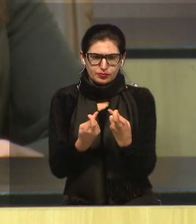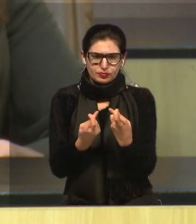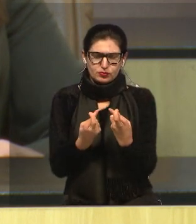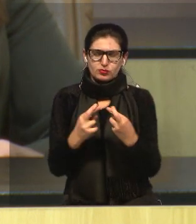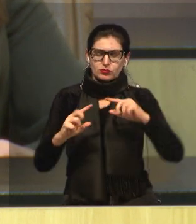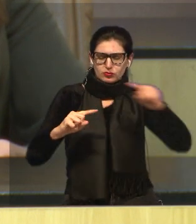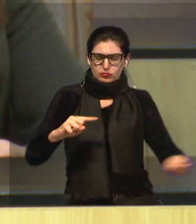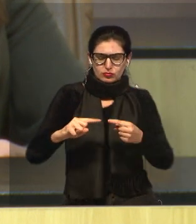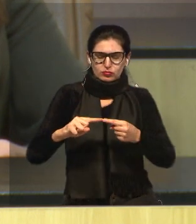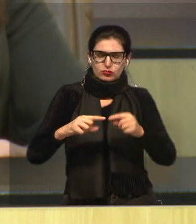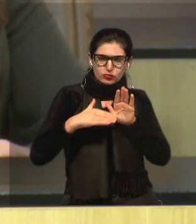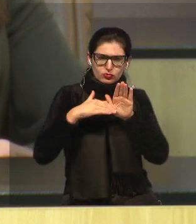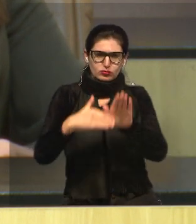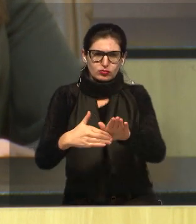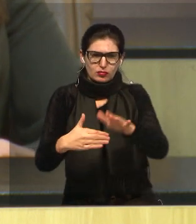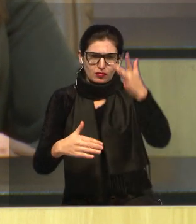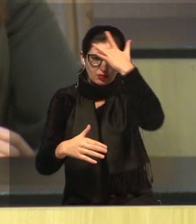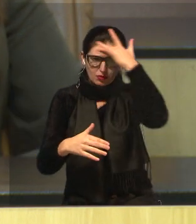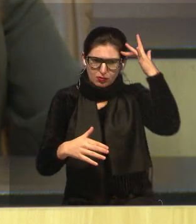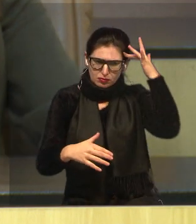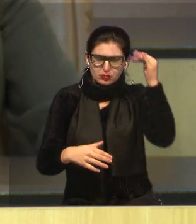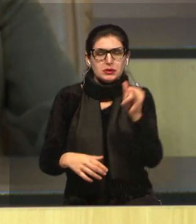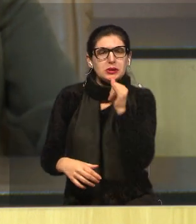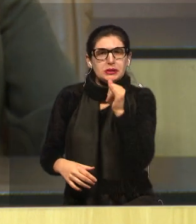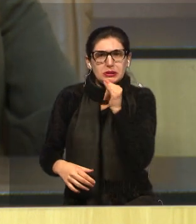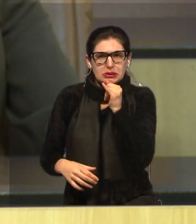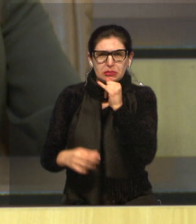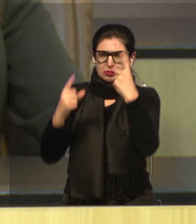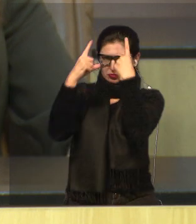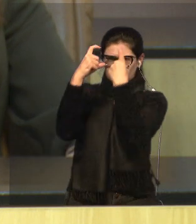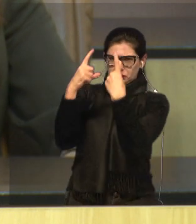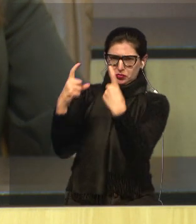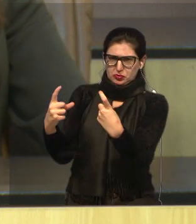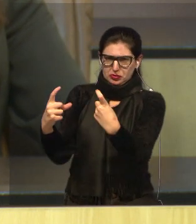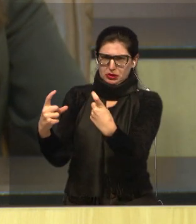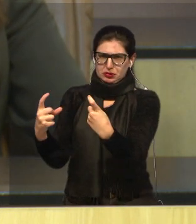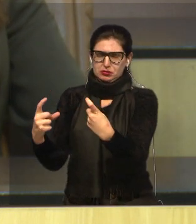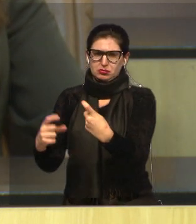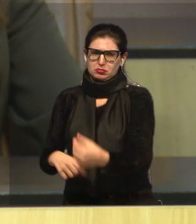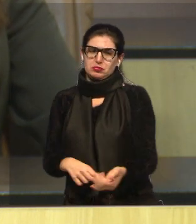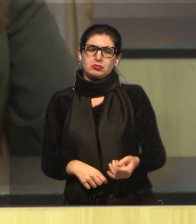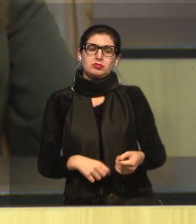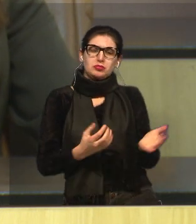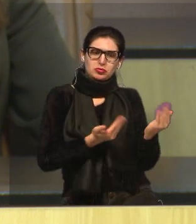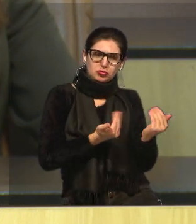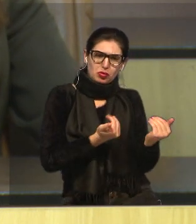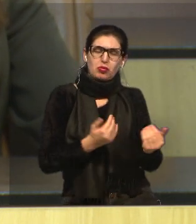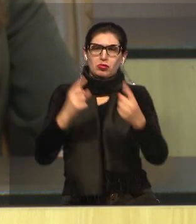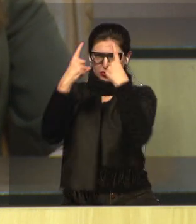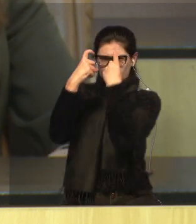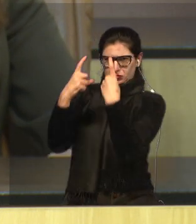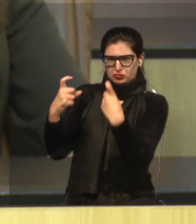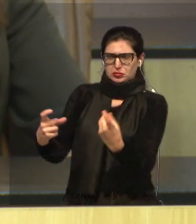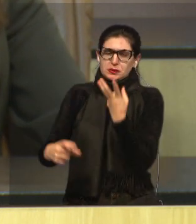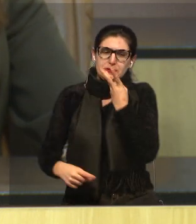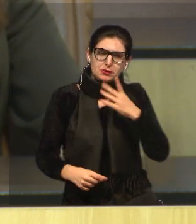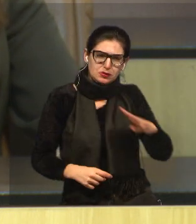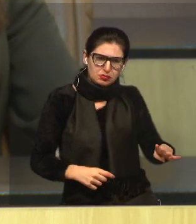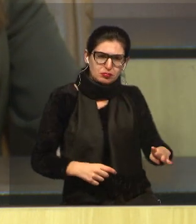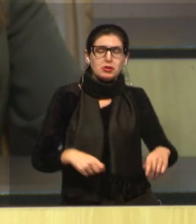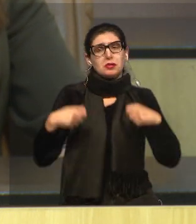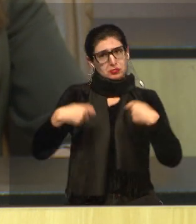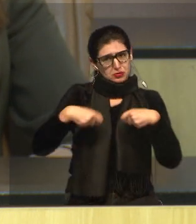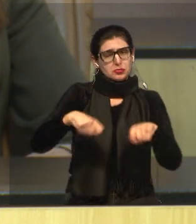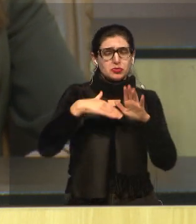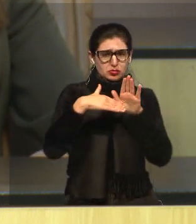protetiva, diante dos casos de violência contra a criança e o adolescente. O aprimoramento dos atendimentos ainda se